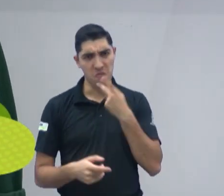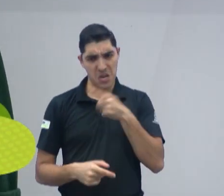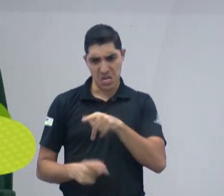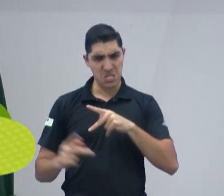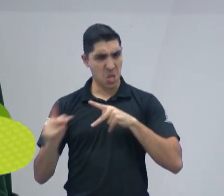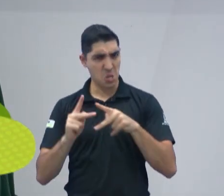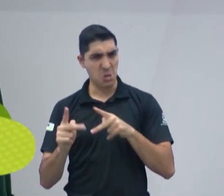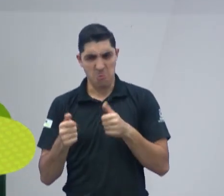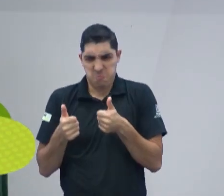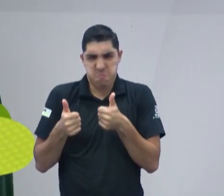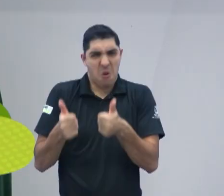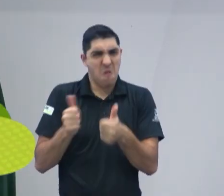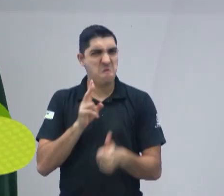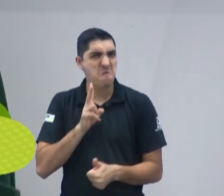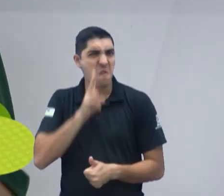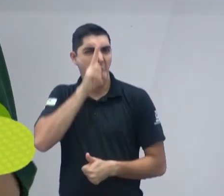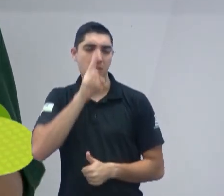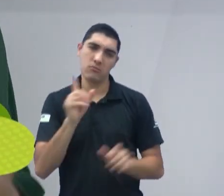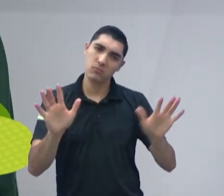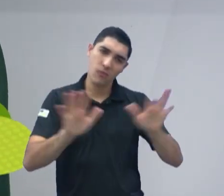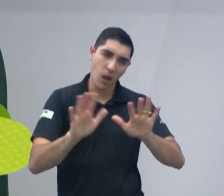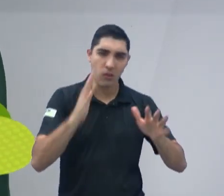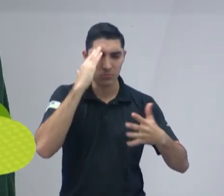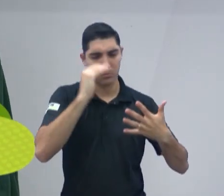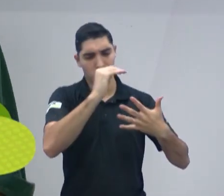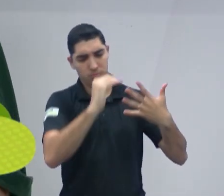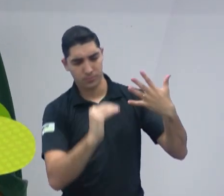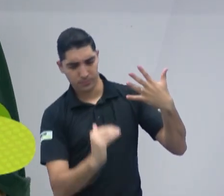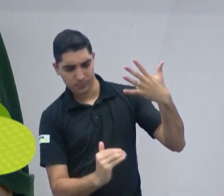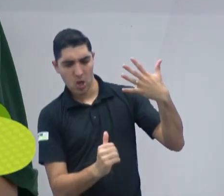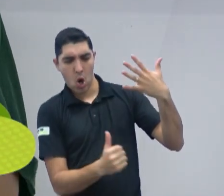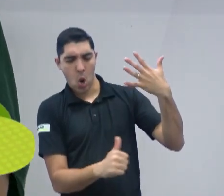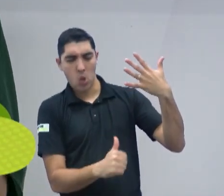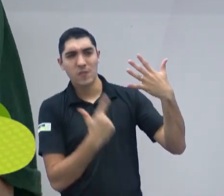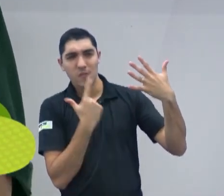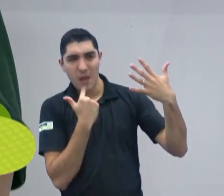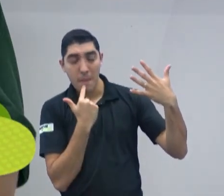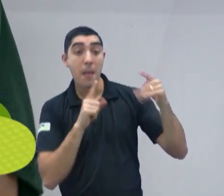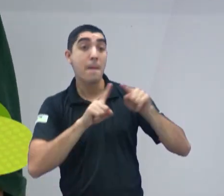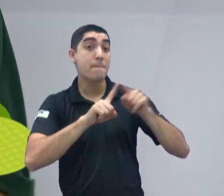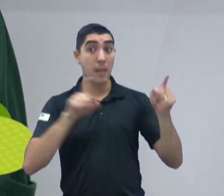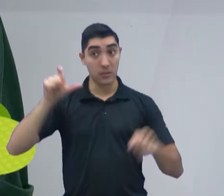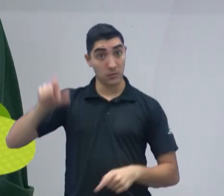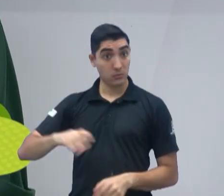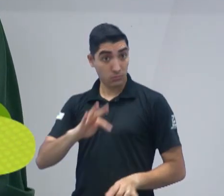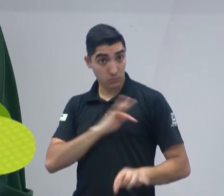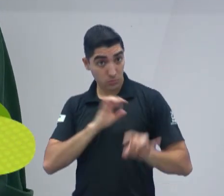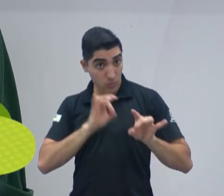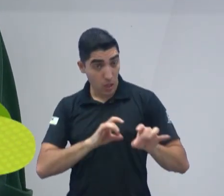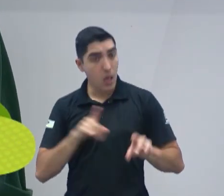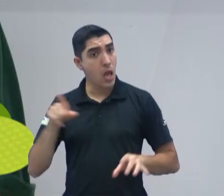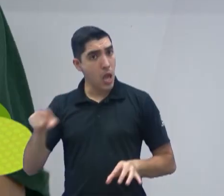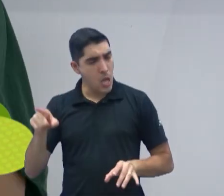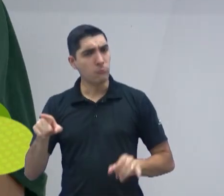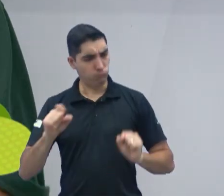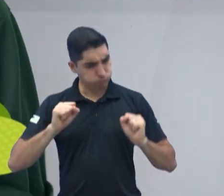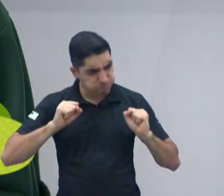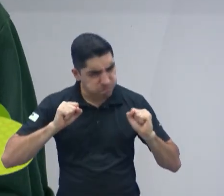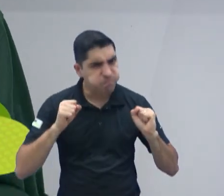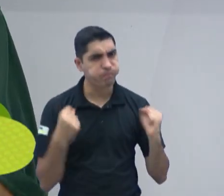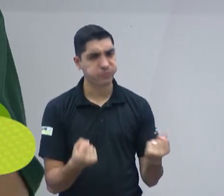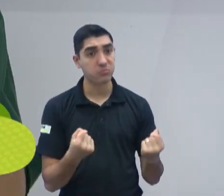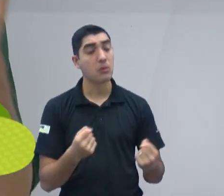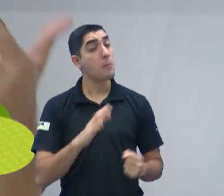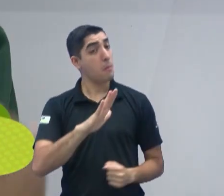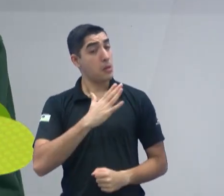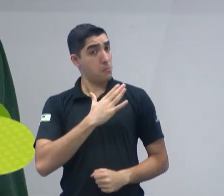está lá embaixo brigando contra o rebaixamento, mas é fato também que o Flavinho vai brigar para sair dessa situação e me parece,